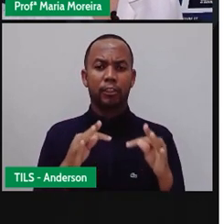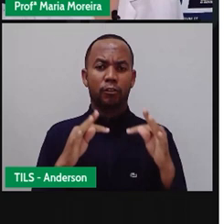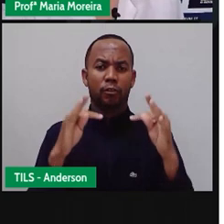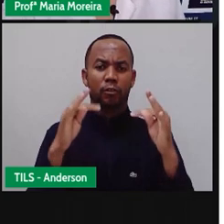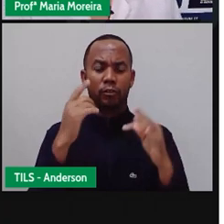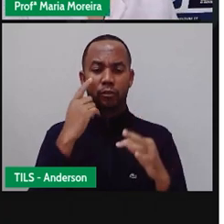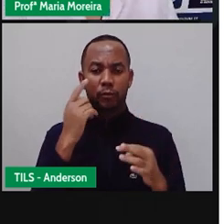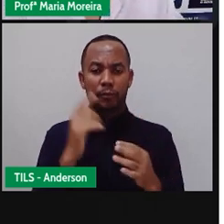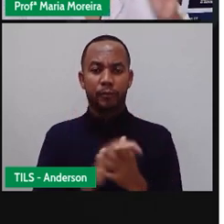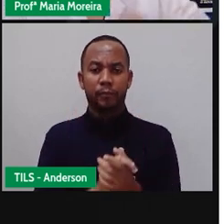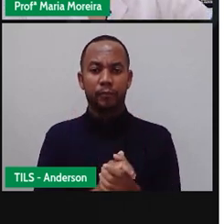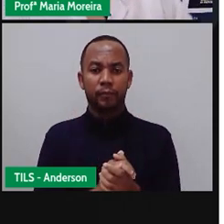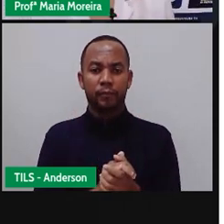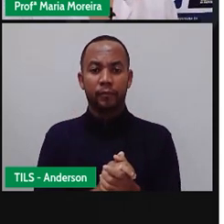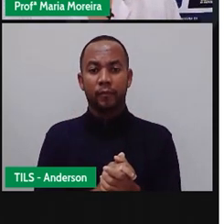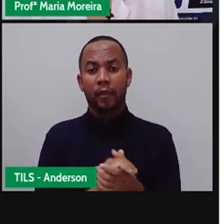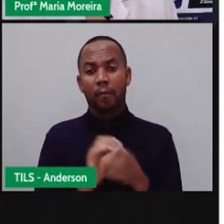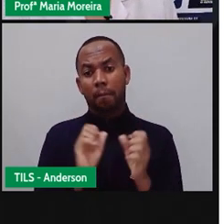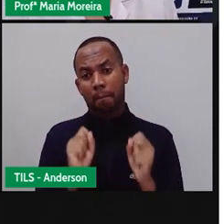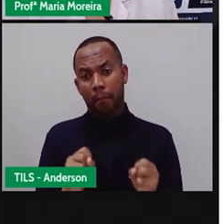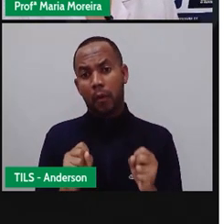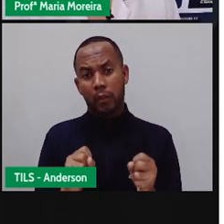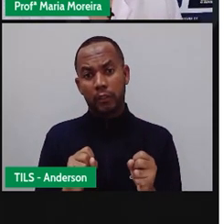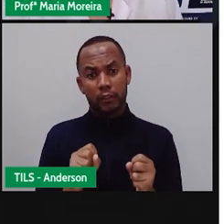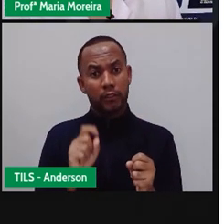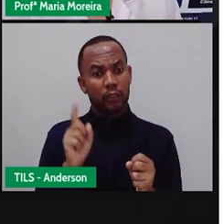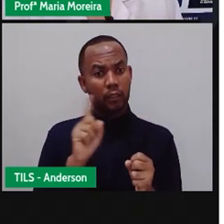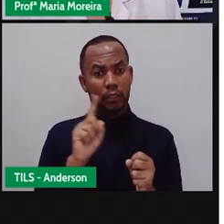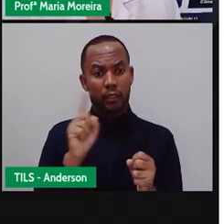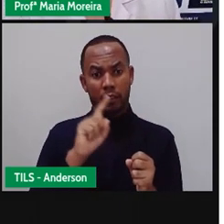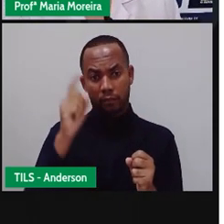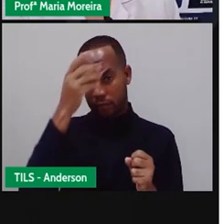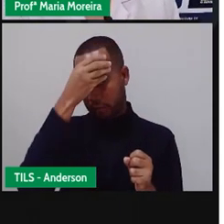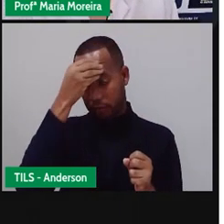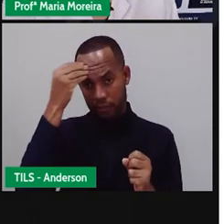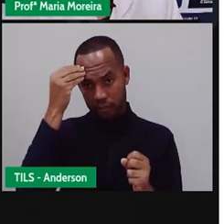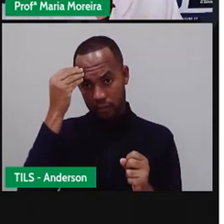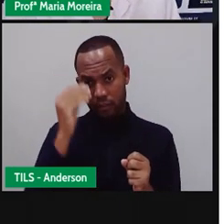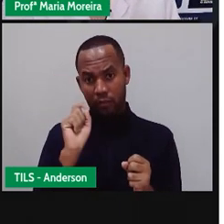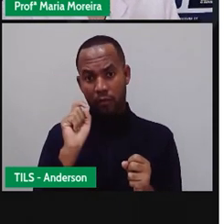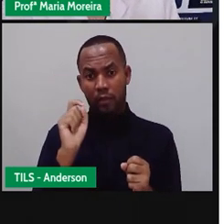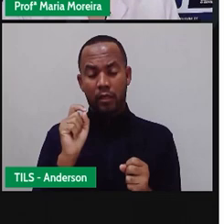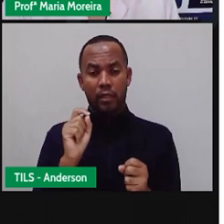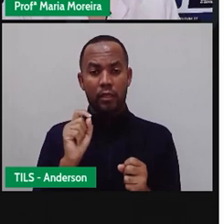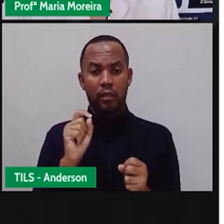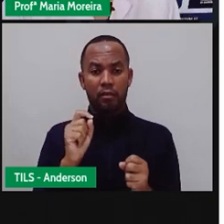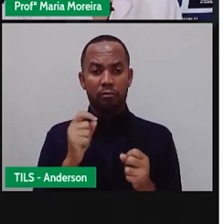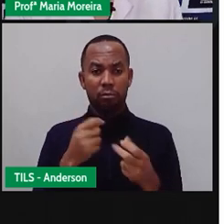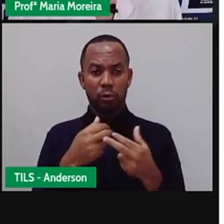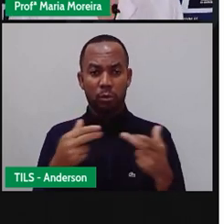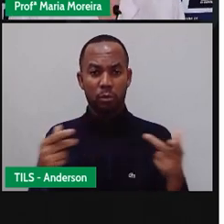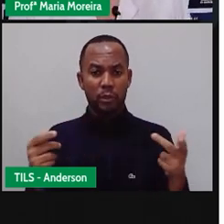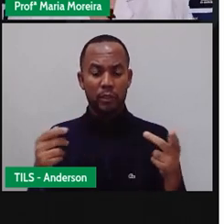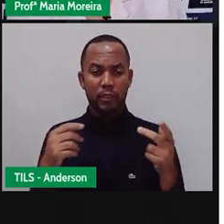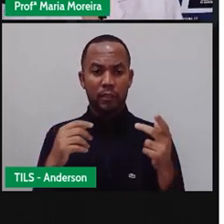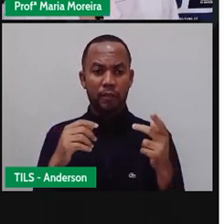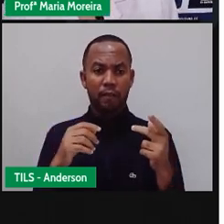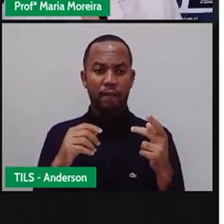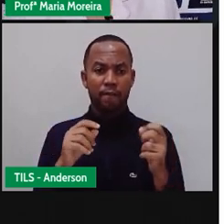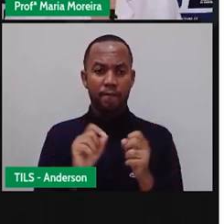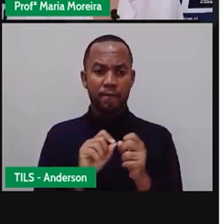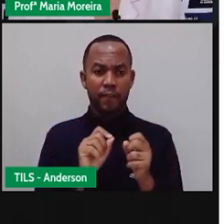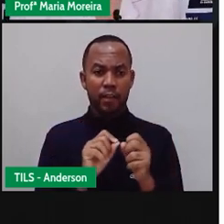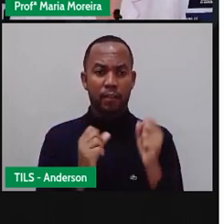Tá mas também não pode esquecer né os resíduos no processo de fabricação porque